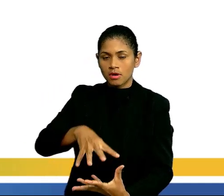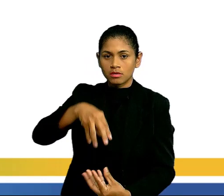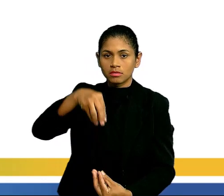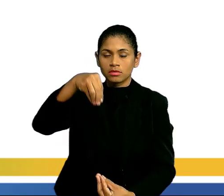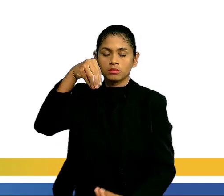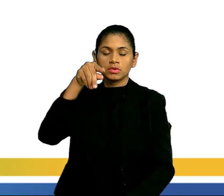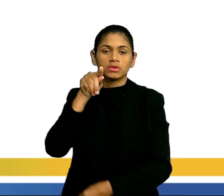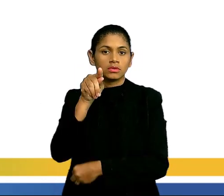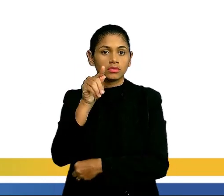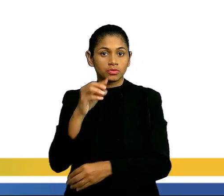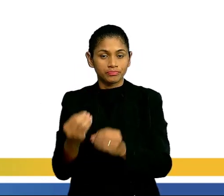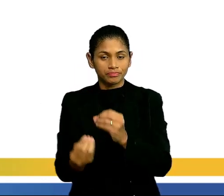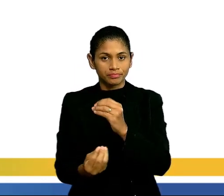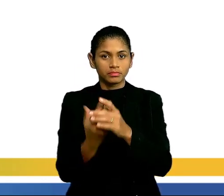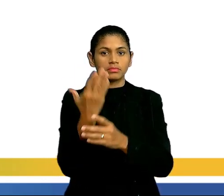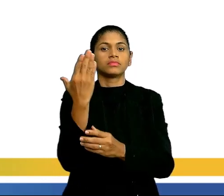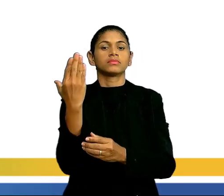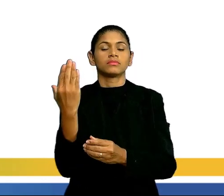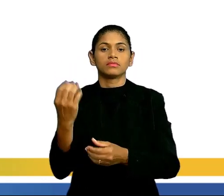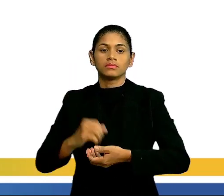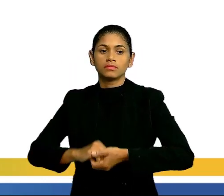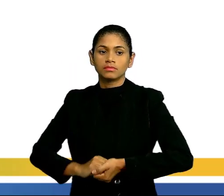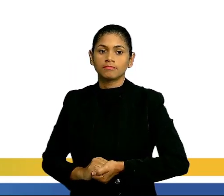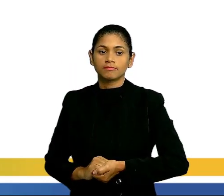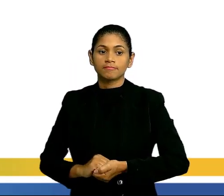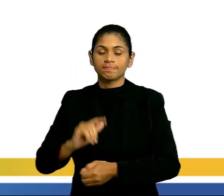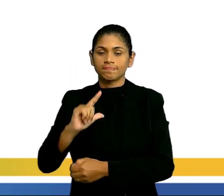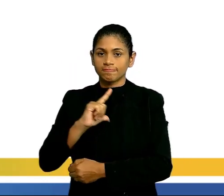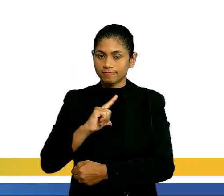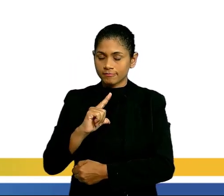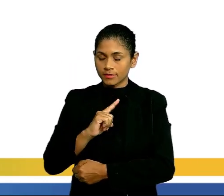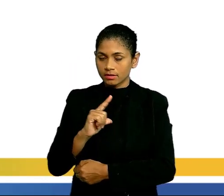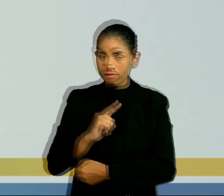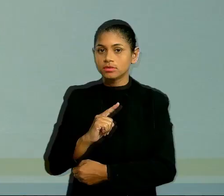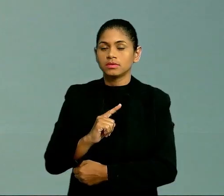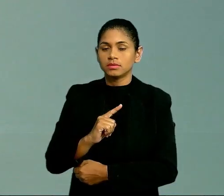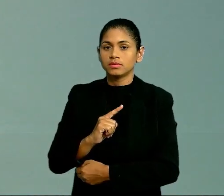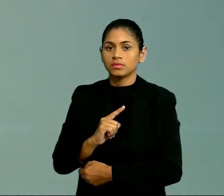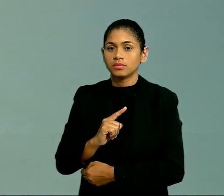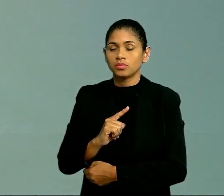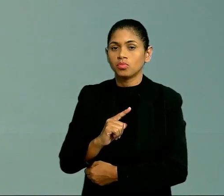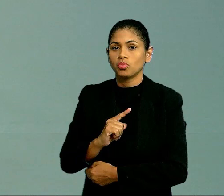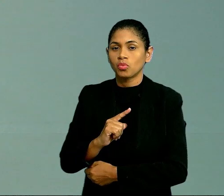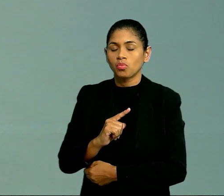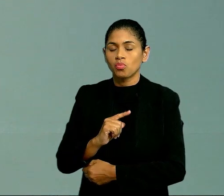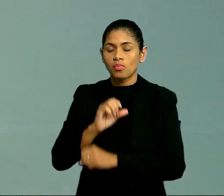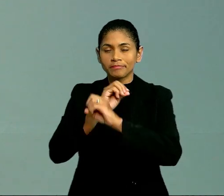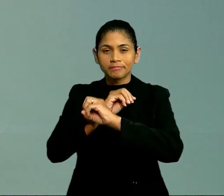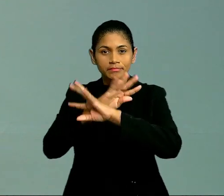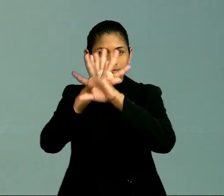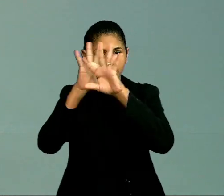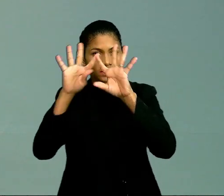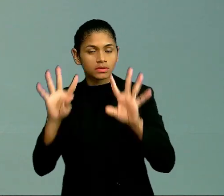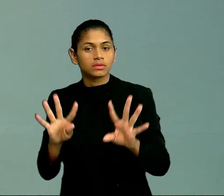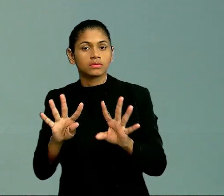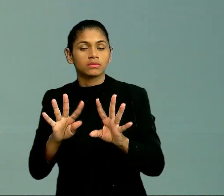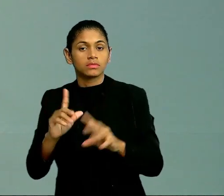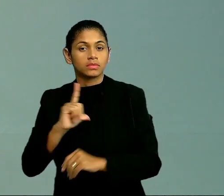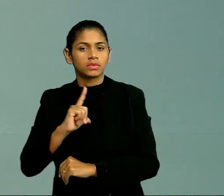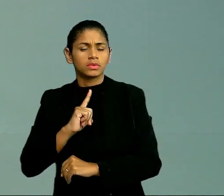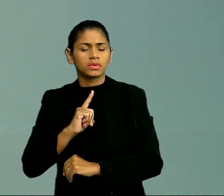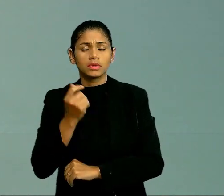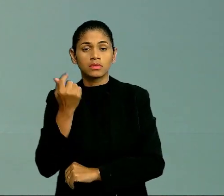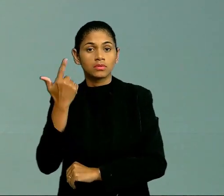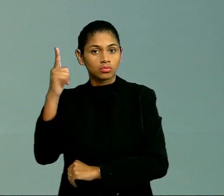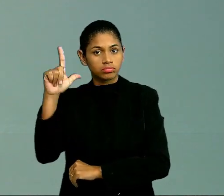criaste. Pessoal, então a gente tem aí Epifania como sendo revelação. Nós veremos outros trechos, mas o